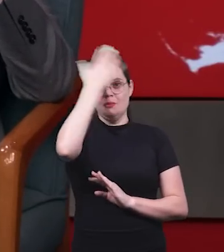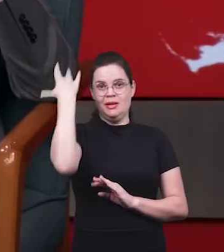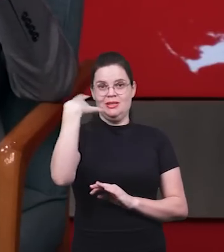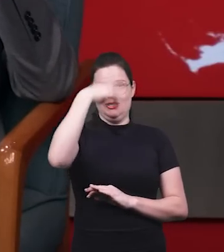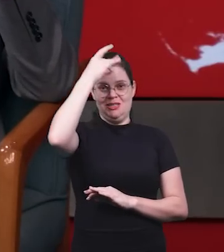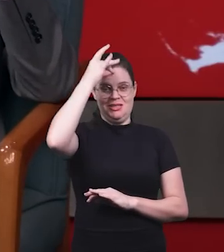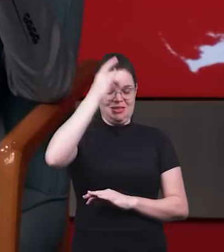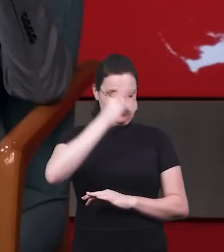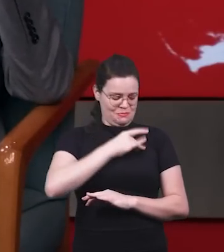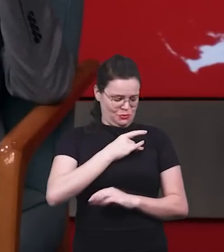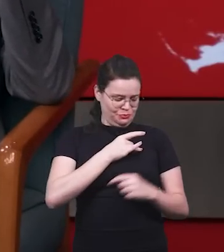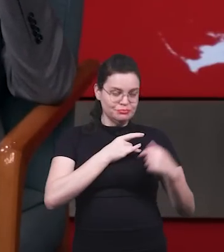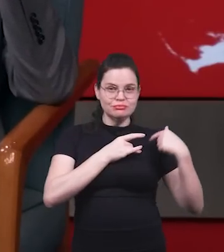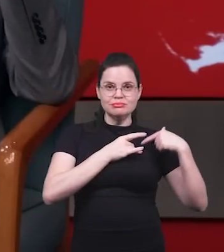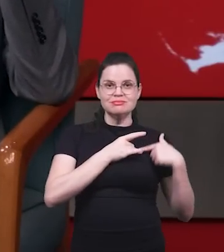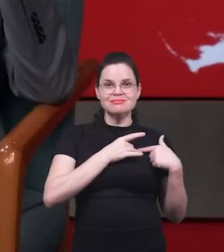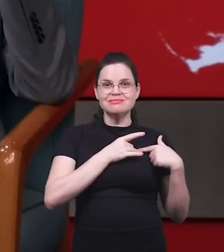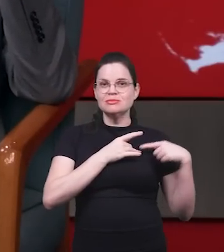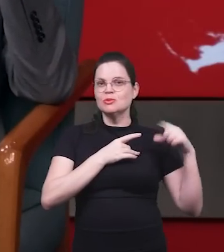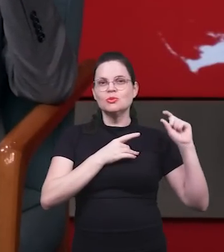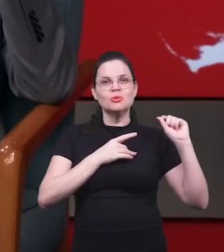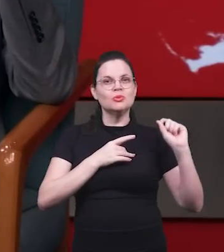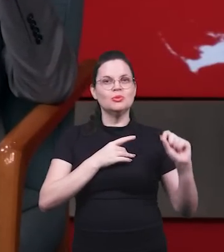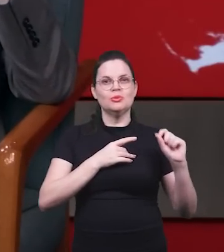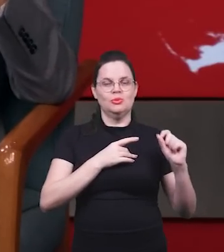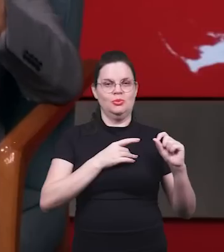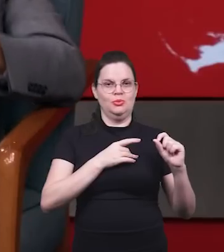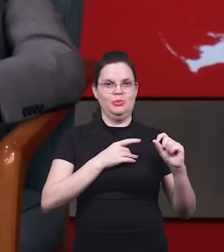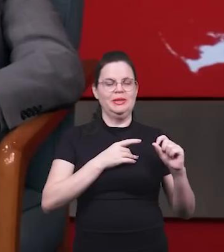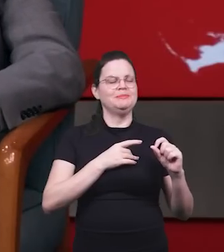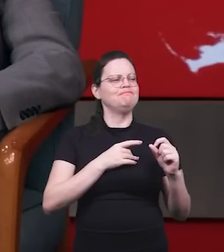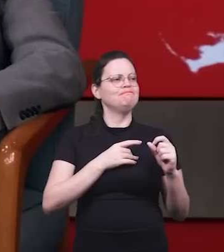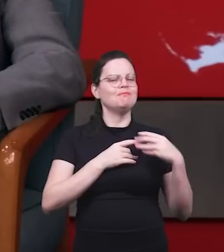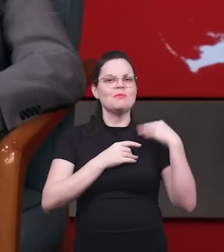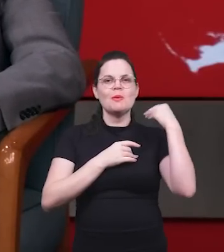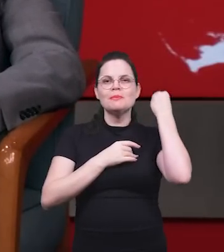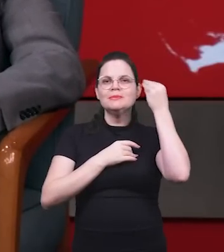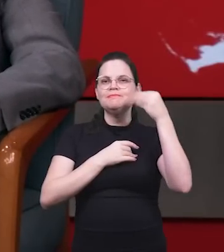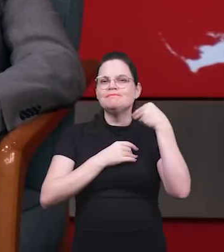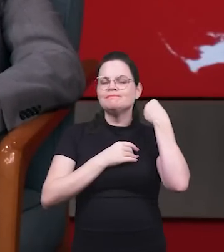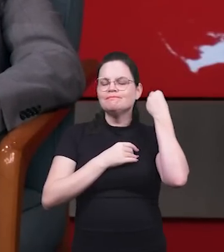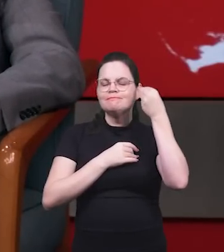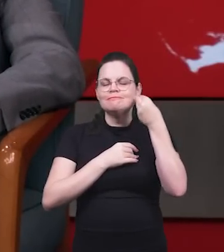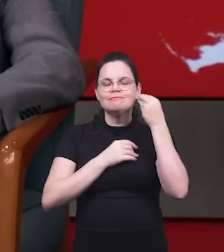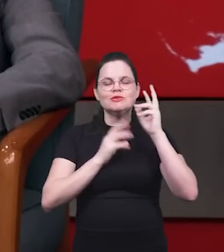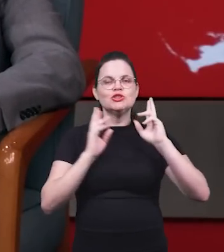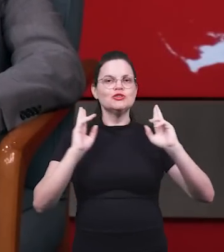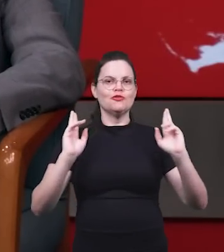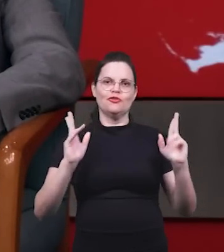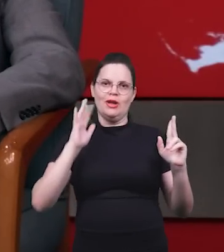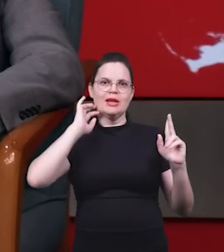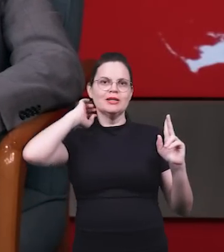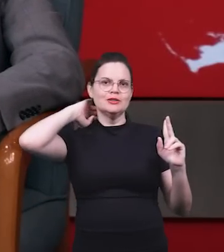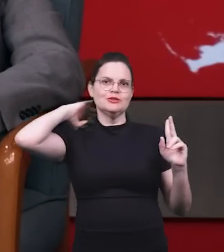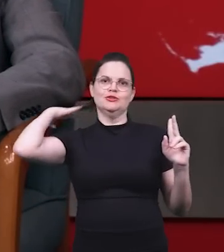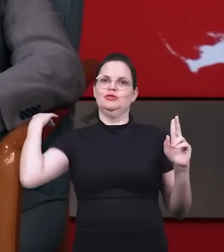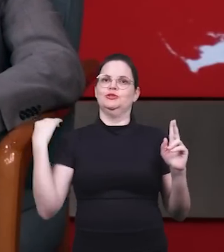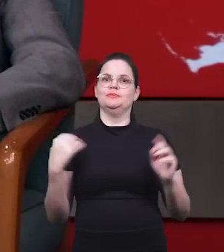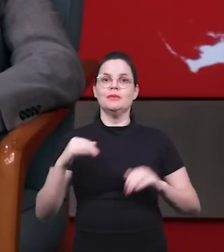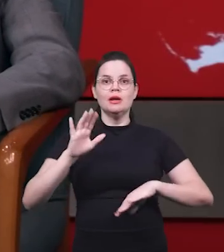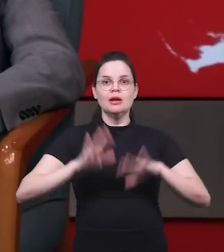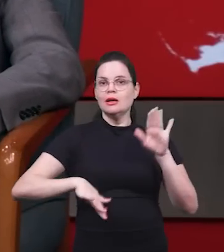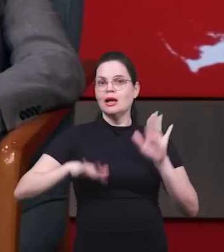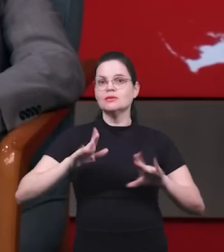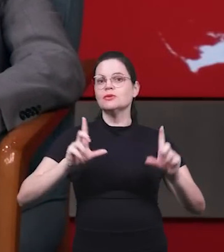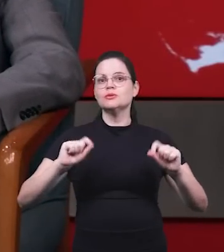O batismo com o Espírito Santo, ele traz uma experiência diferente. E